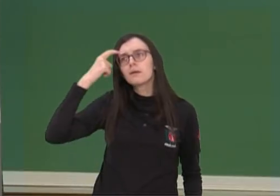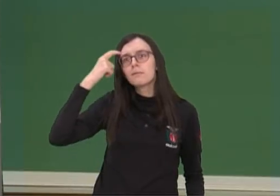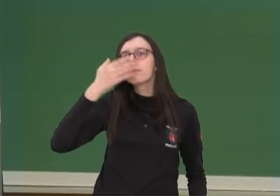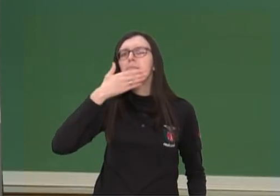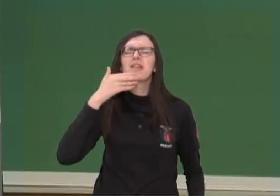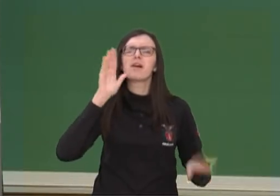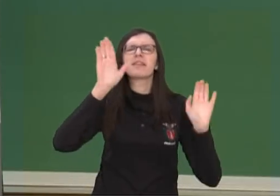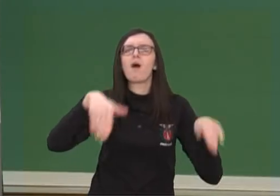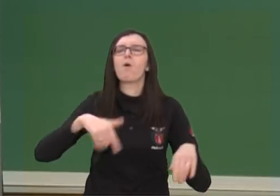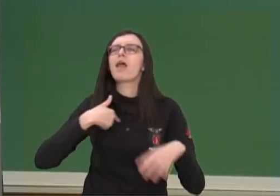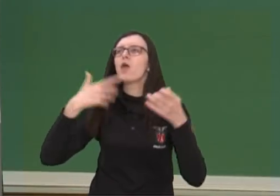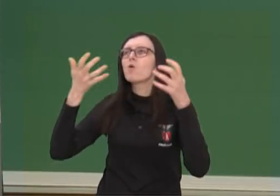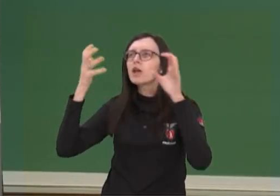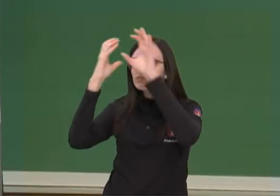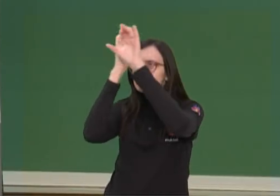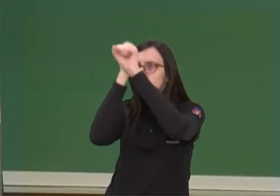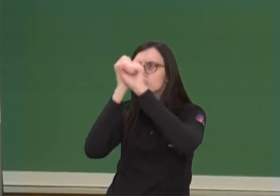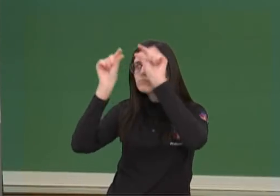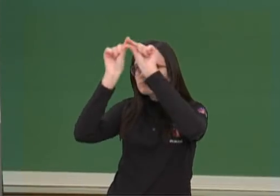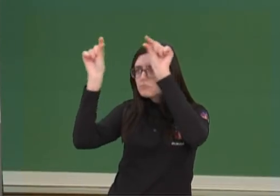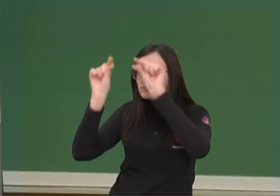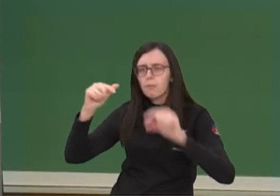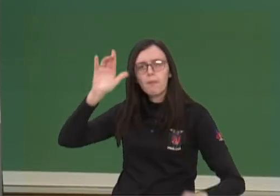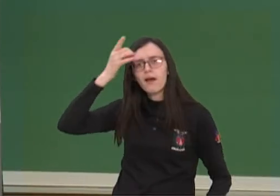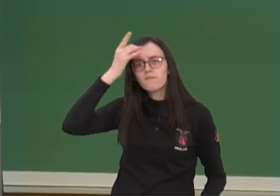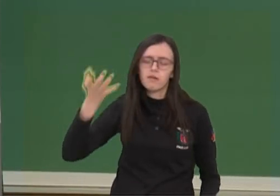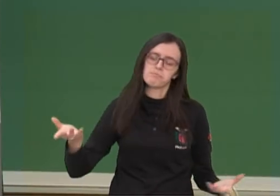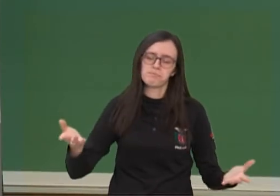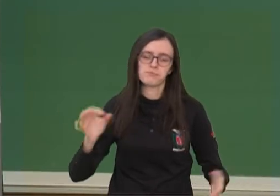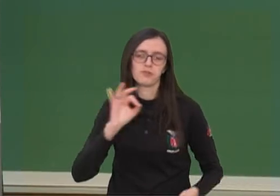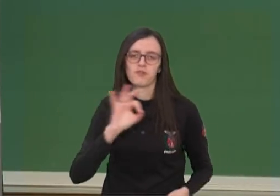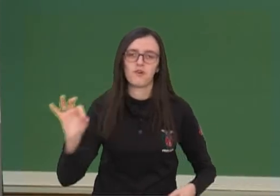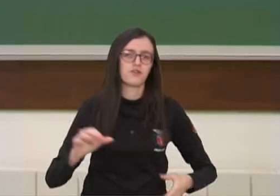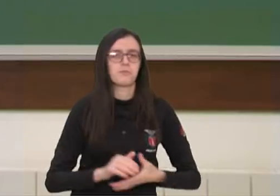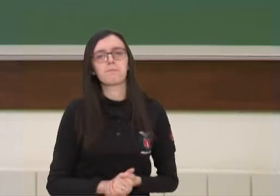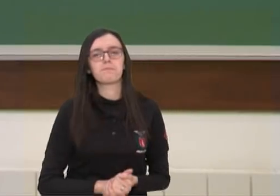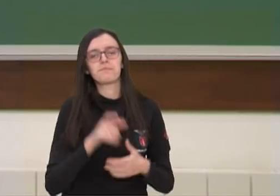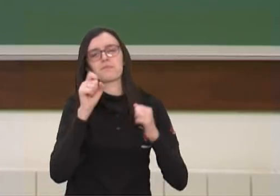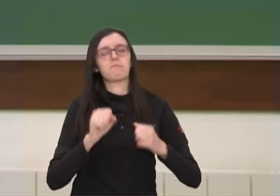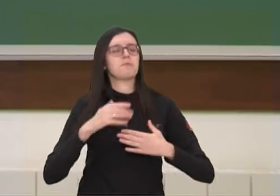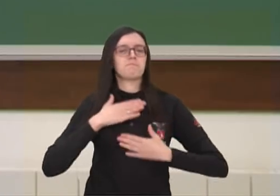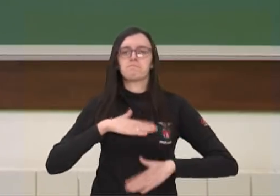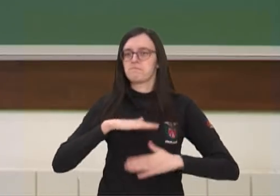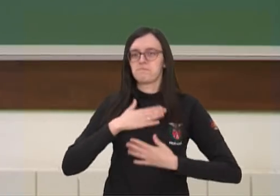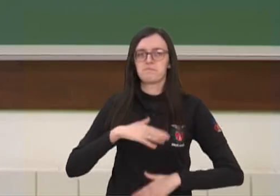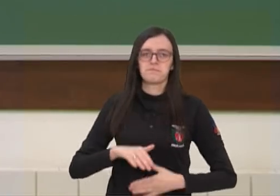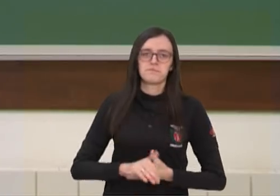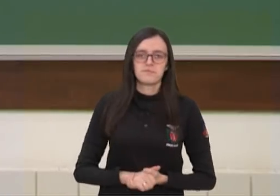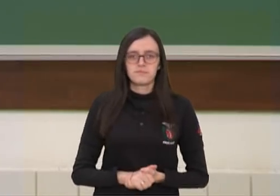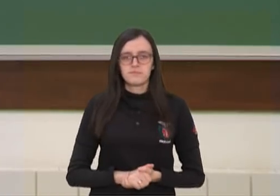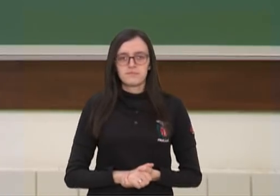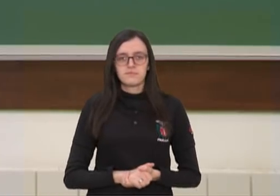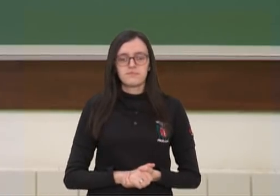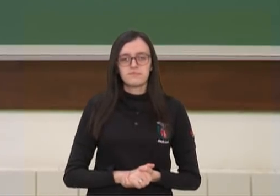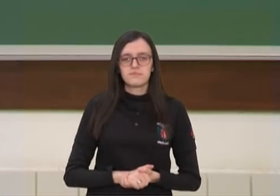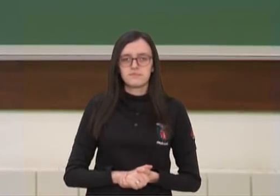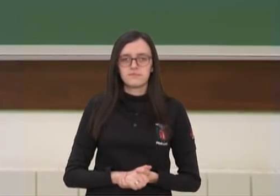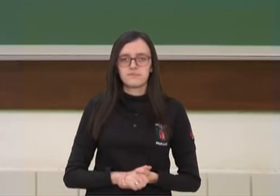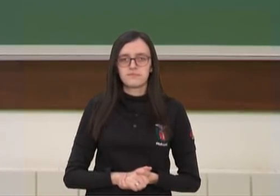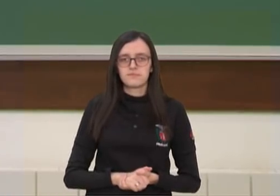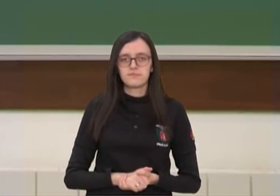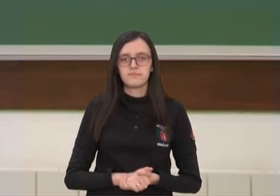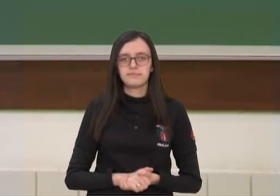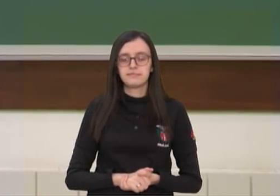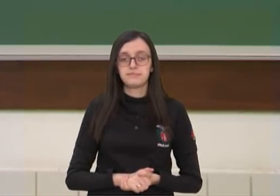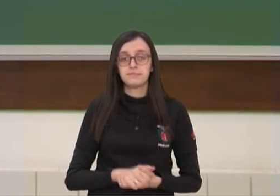que montando o algoritmo é mais fácil, belezinha, fiquem bem à vontade. Então,